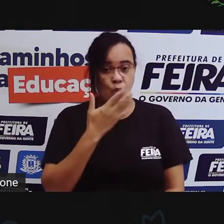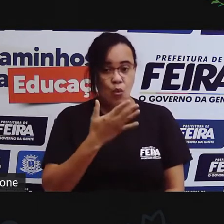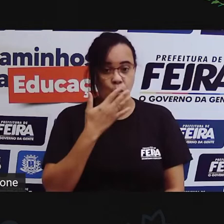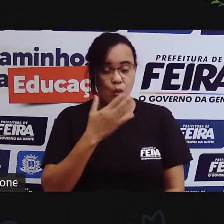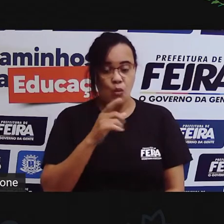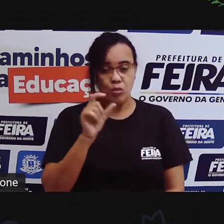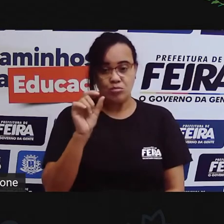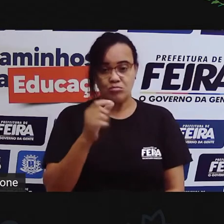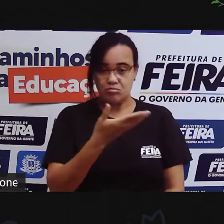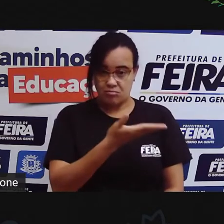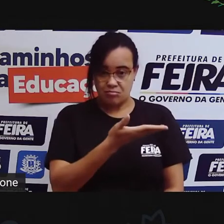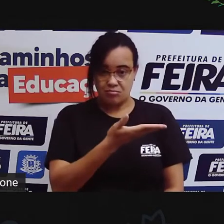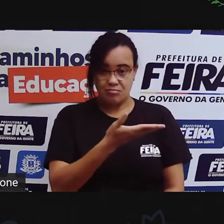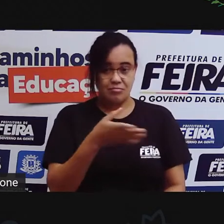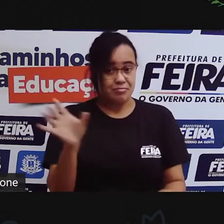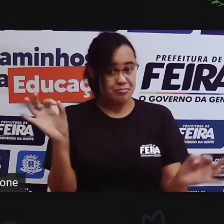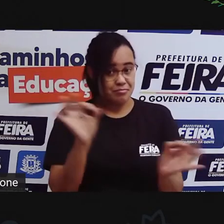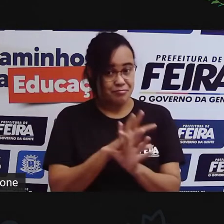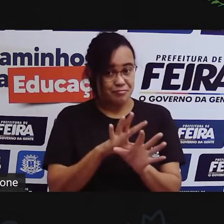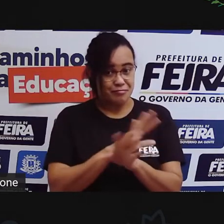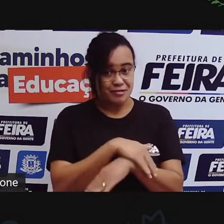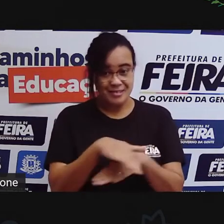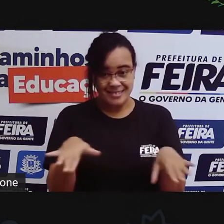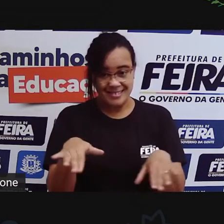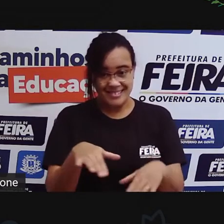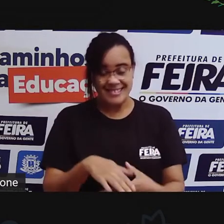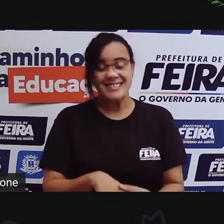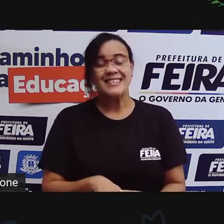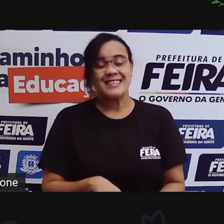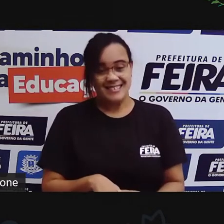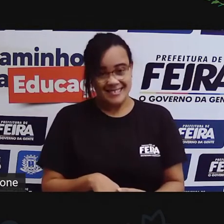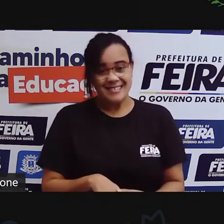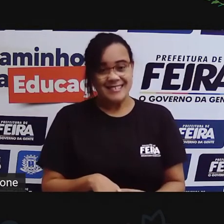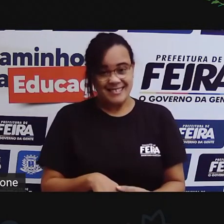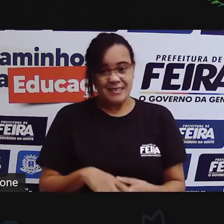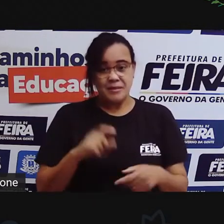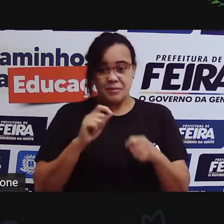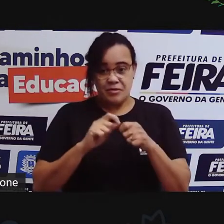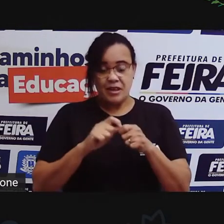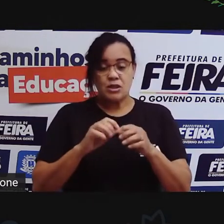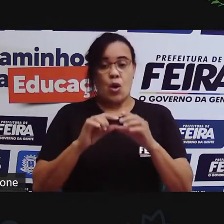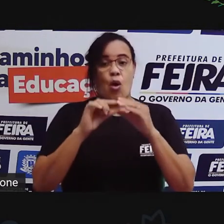já prontinhos. Para a gente poder fazer o nosso sopra-sopra.